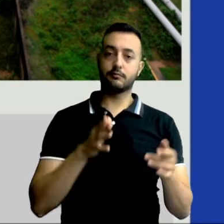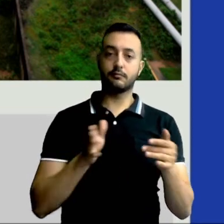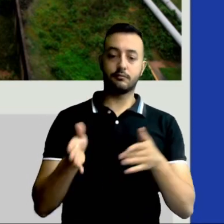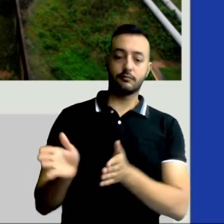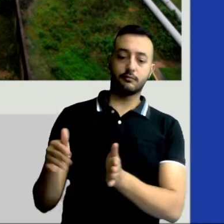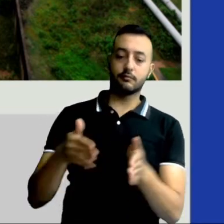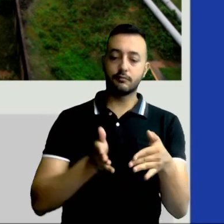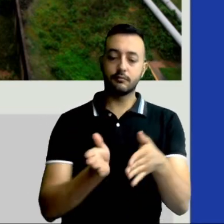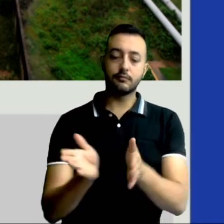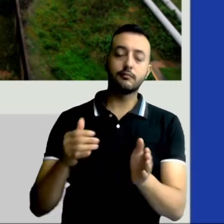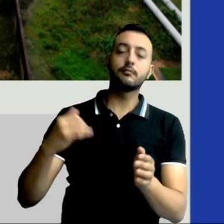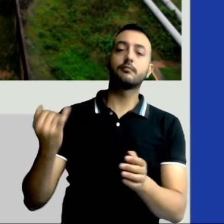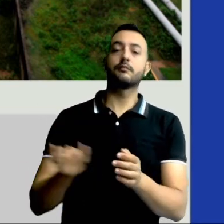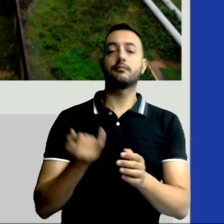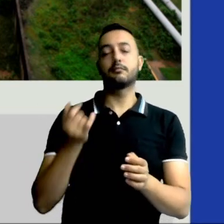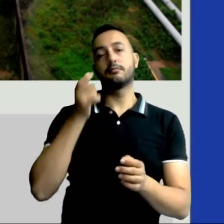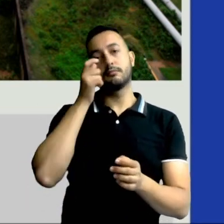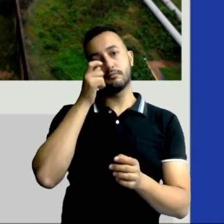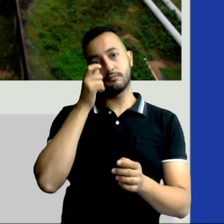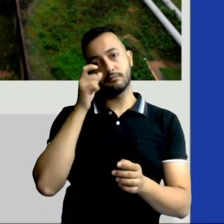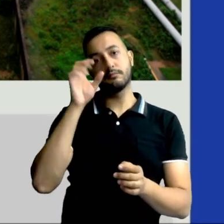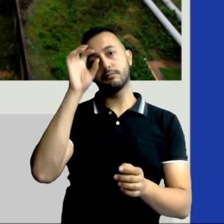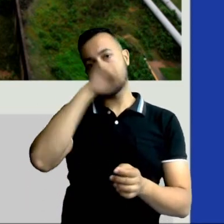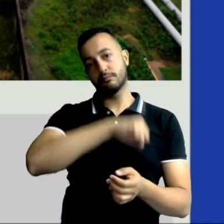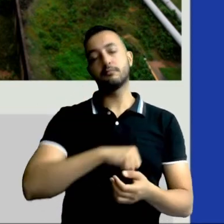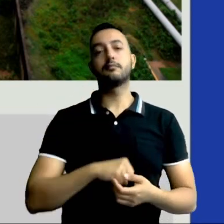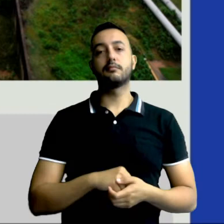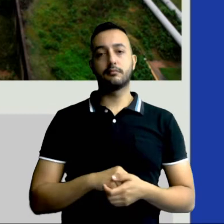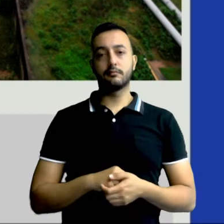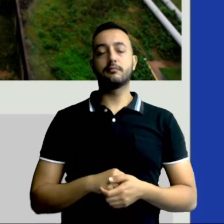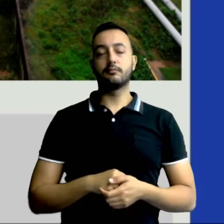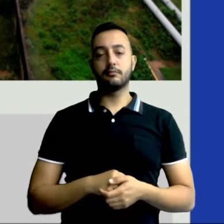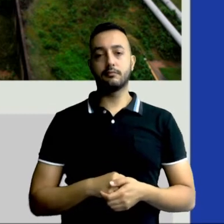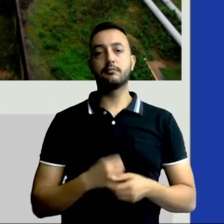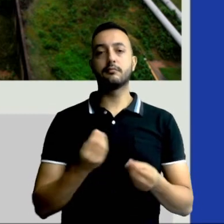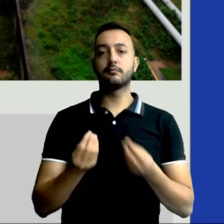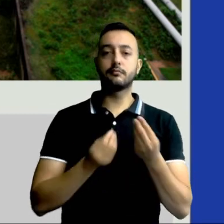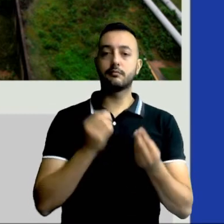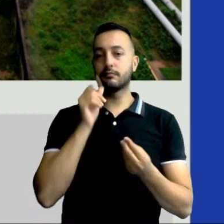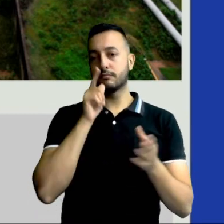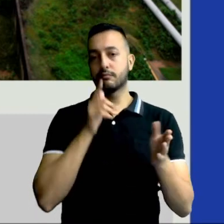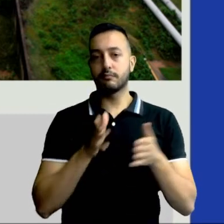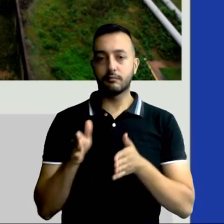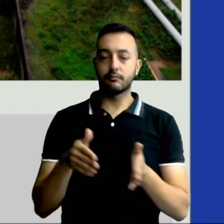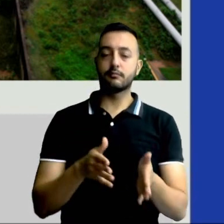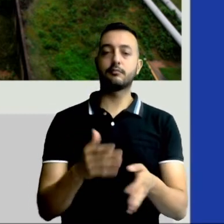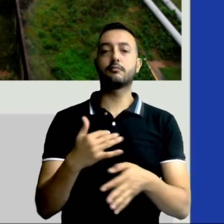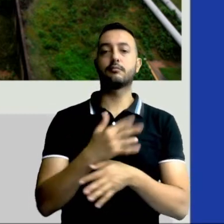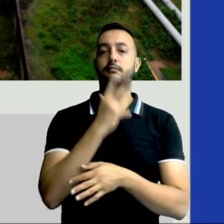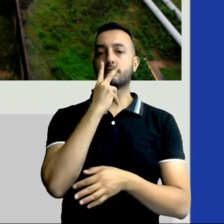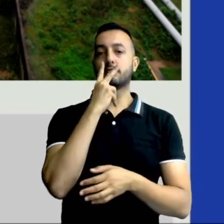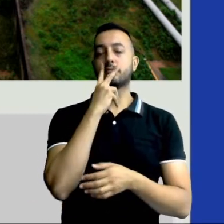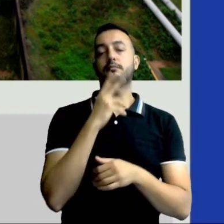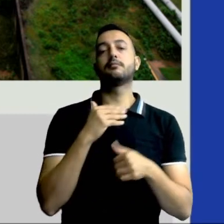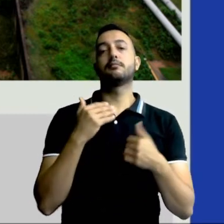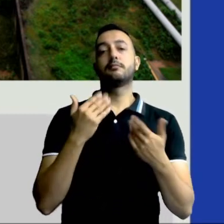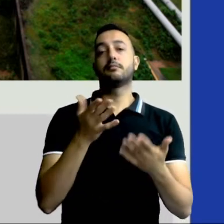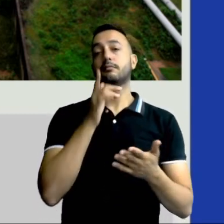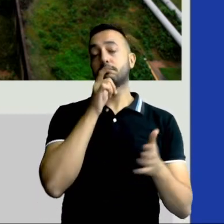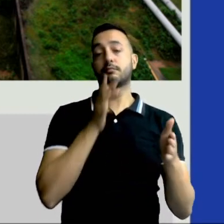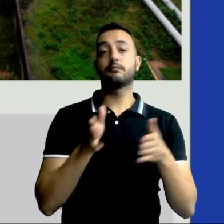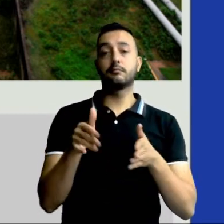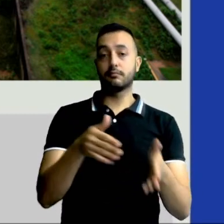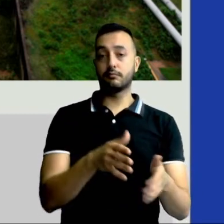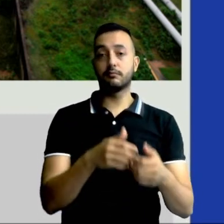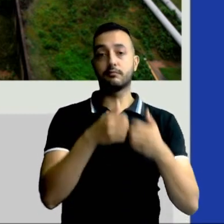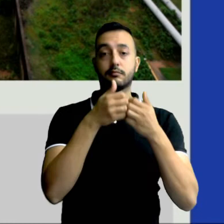eu acho que se faz Interessante a gente conhecer um pouco sobre tá sobre a hidrografia da nossa cidade da Vitória então o